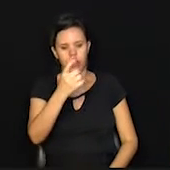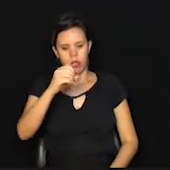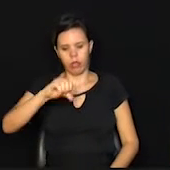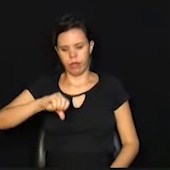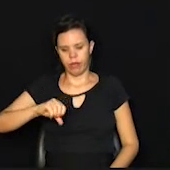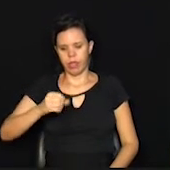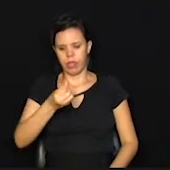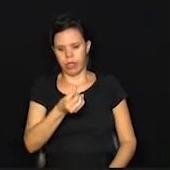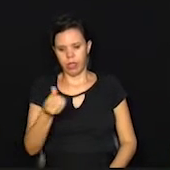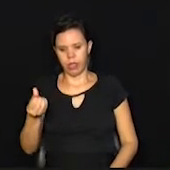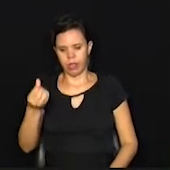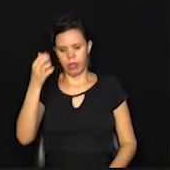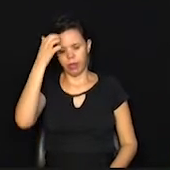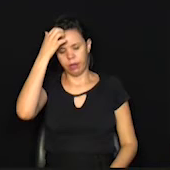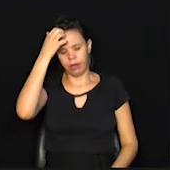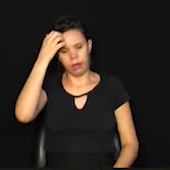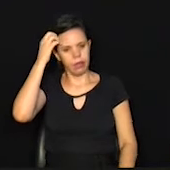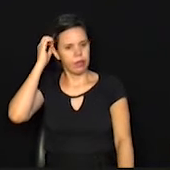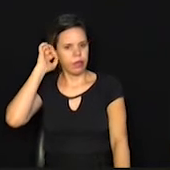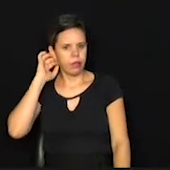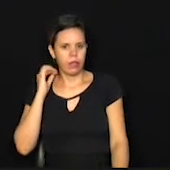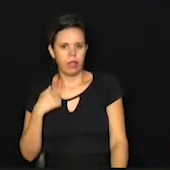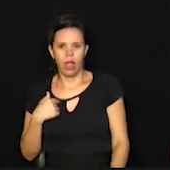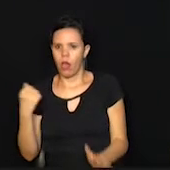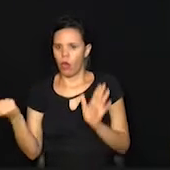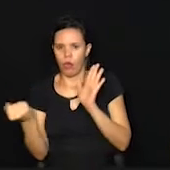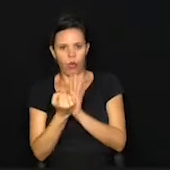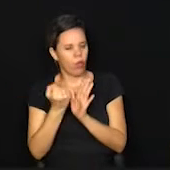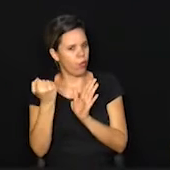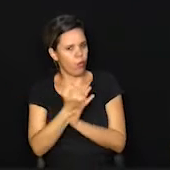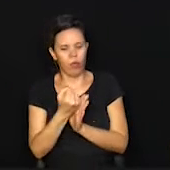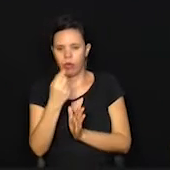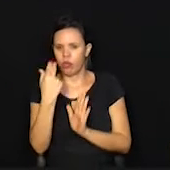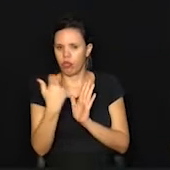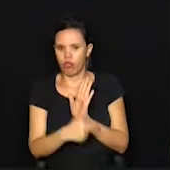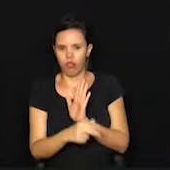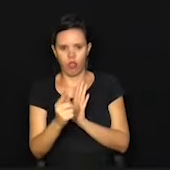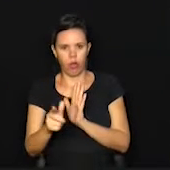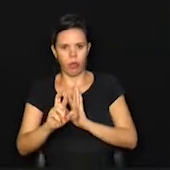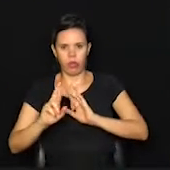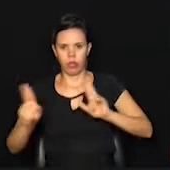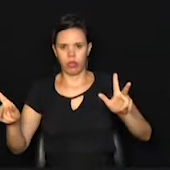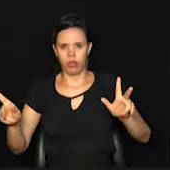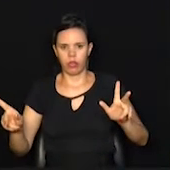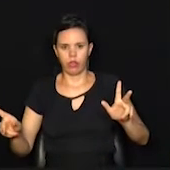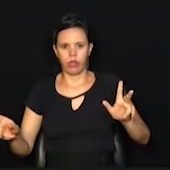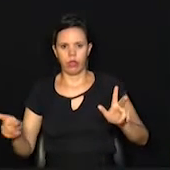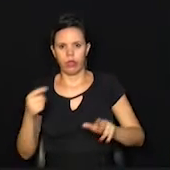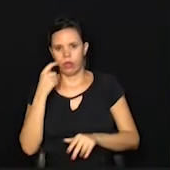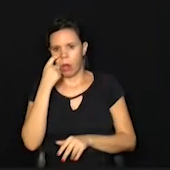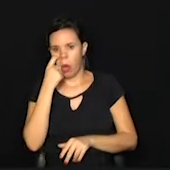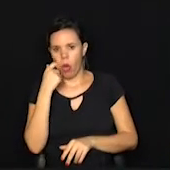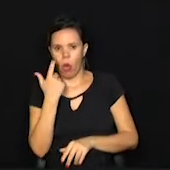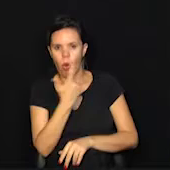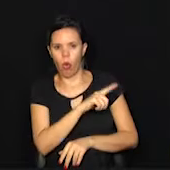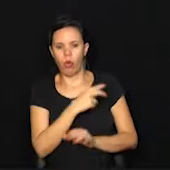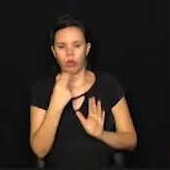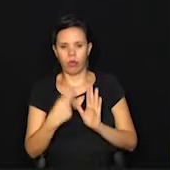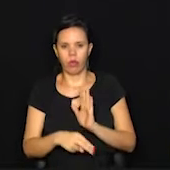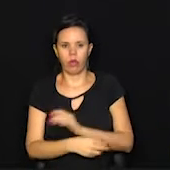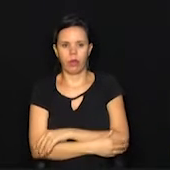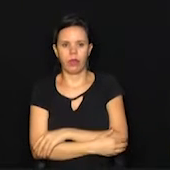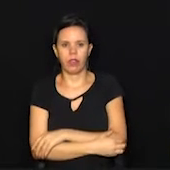1966 mas eu não fui registrado com esse nome registrado como Walter Soares